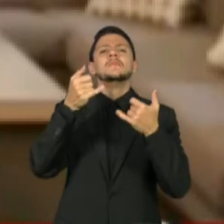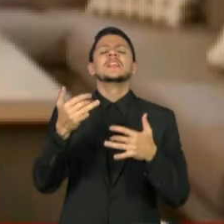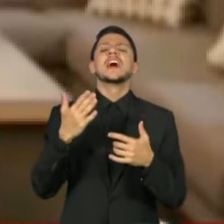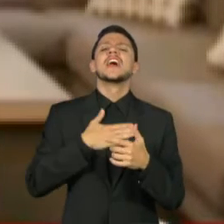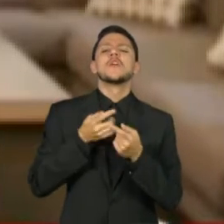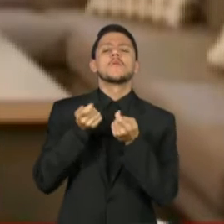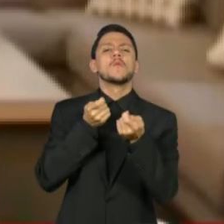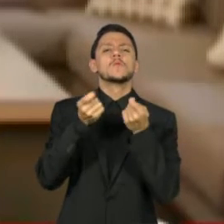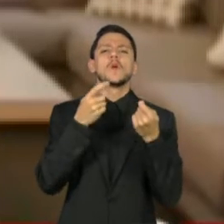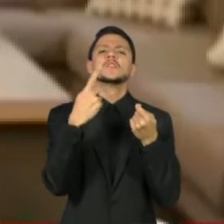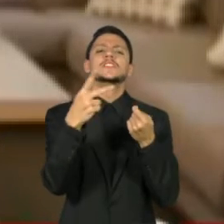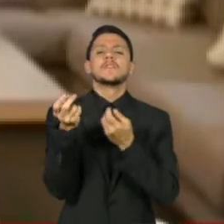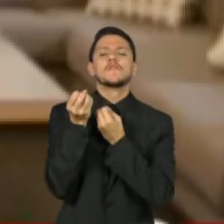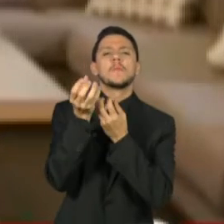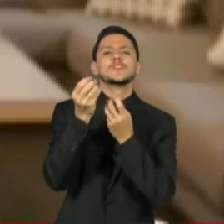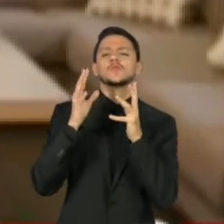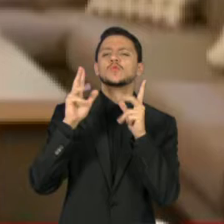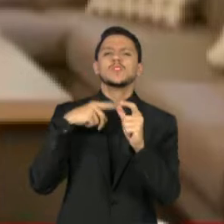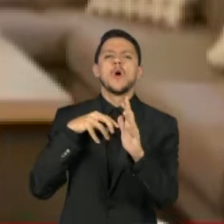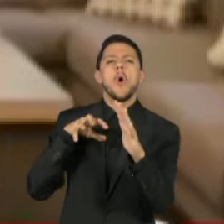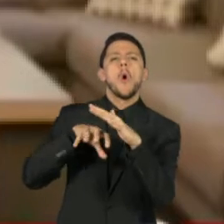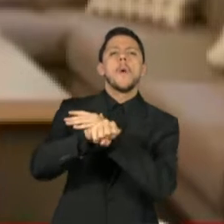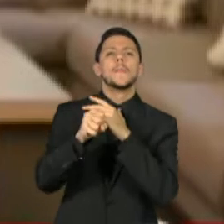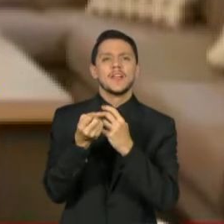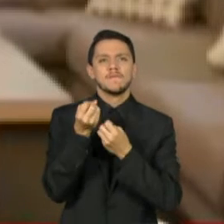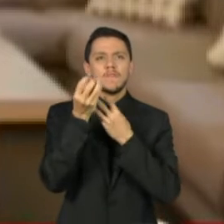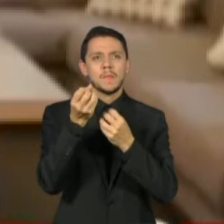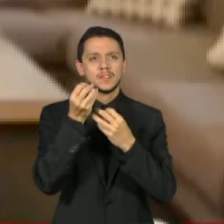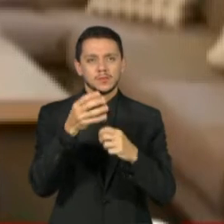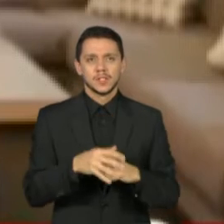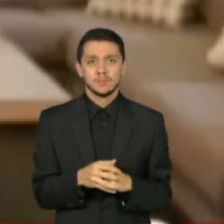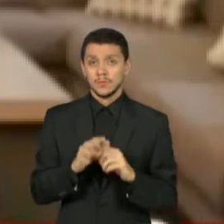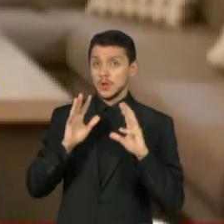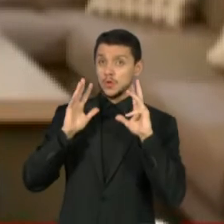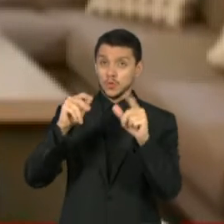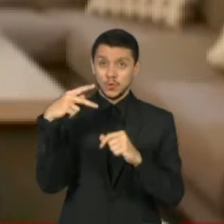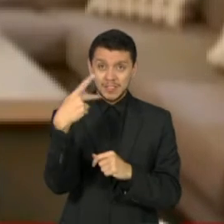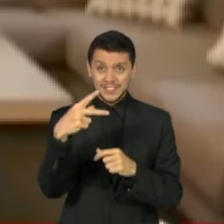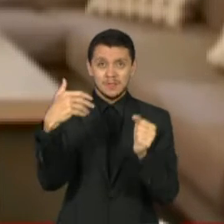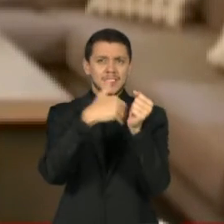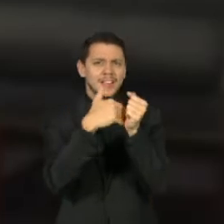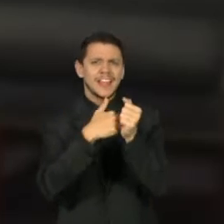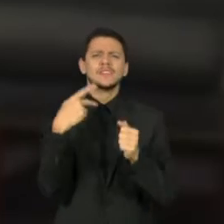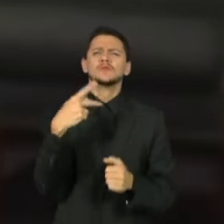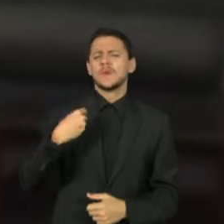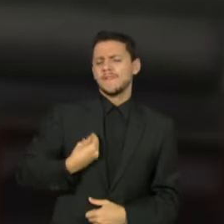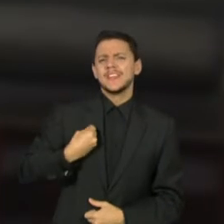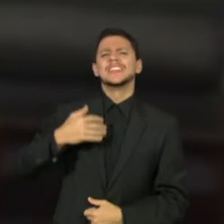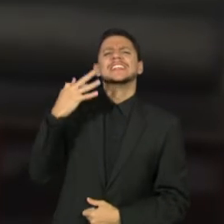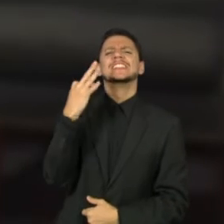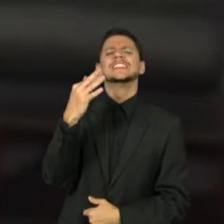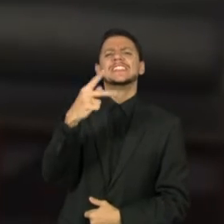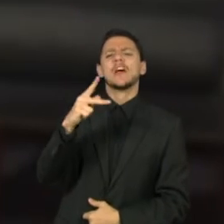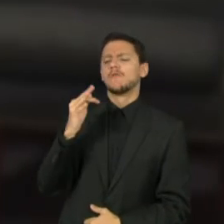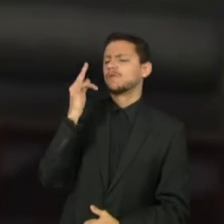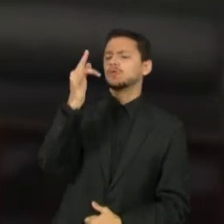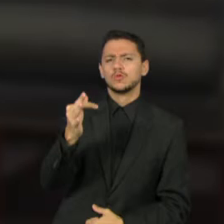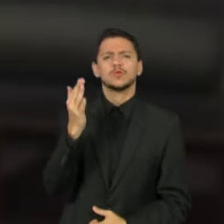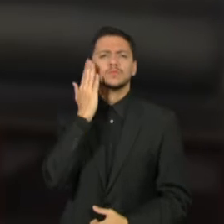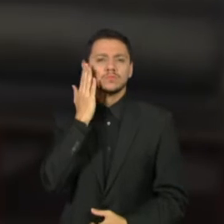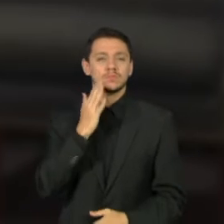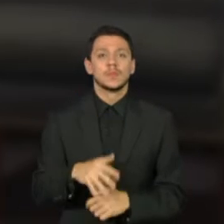bilhões de pessoas com dados roubados. All their secrets, their lives, their futures. Os dois exemplos